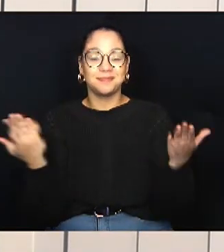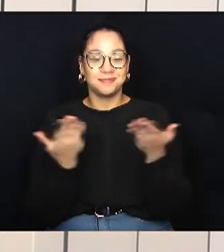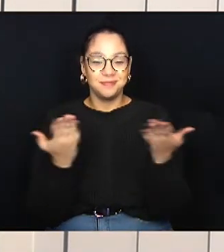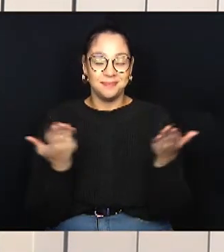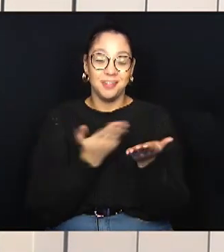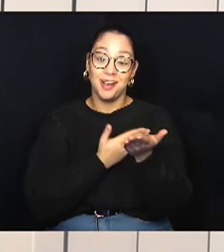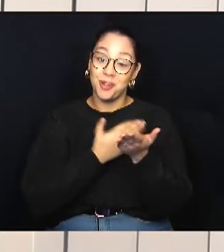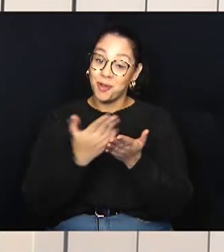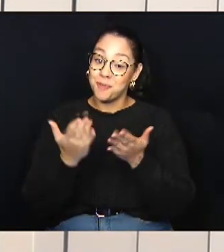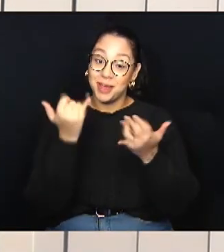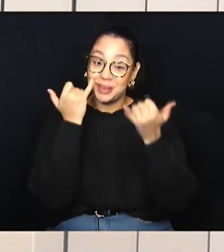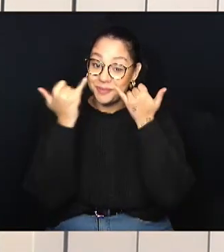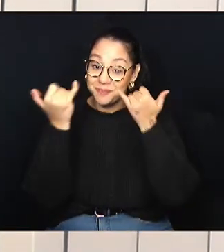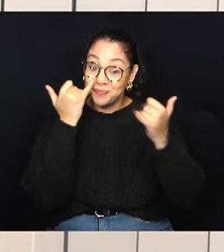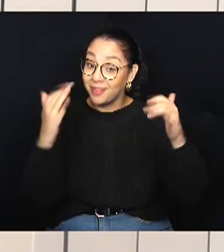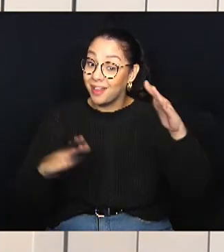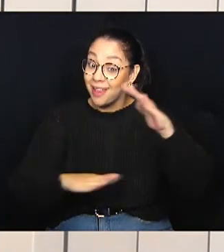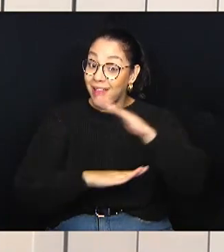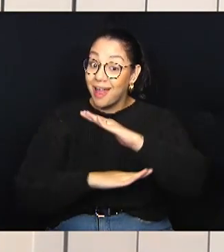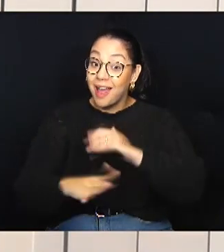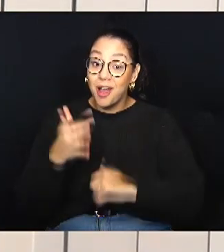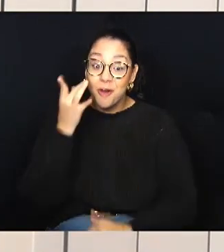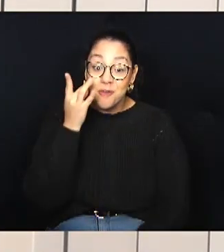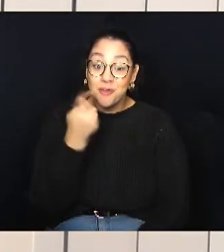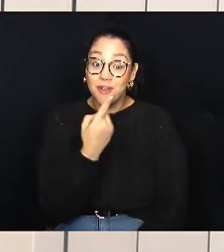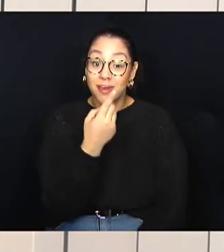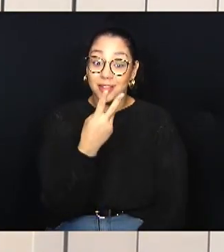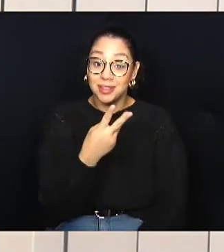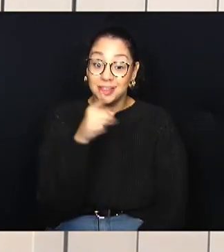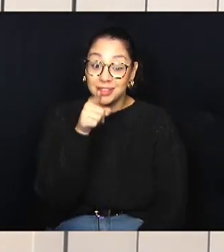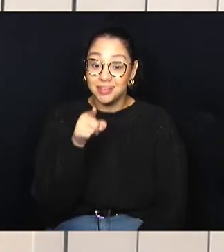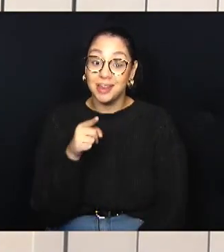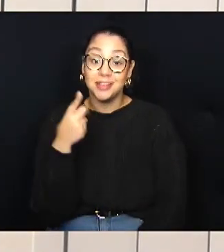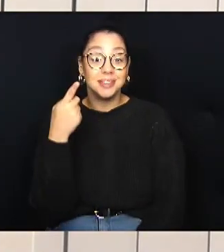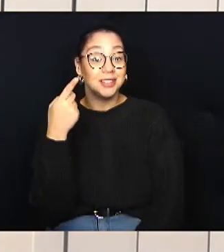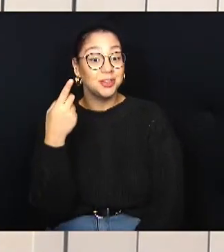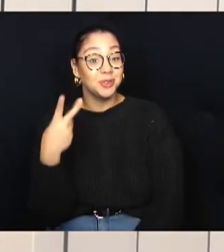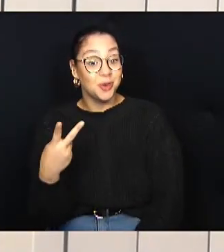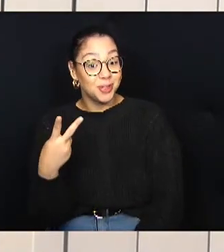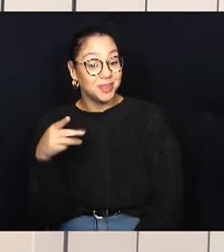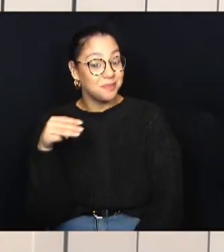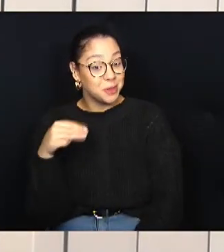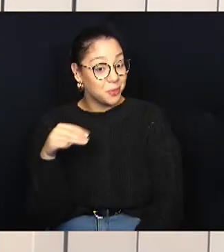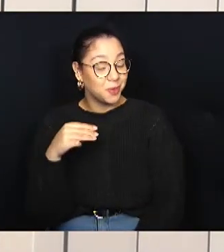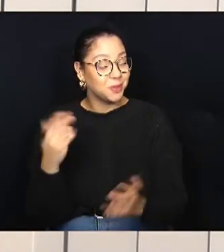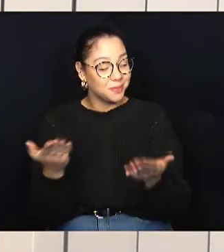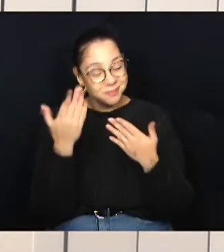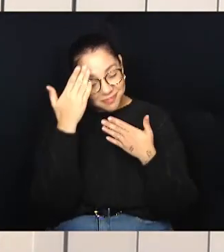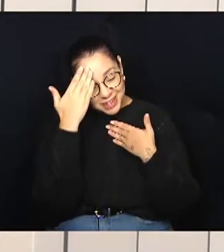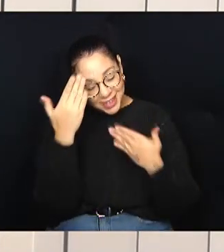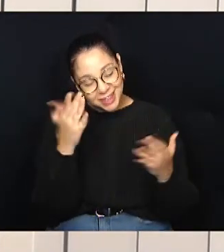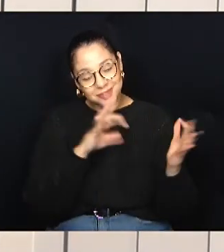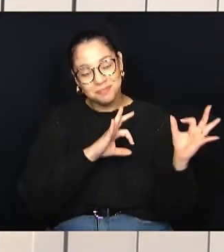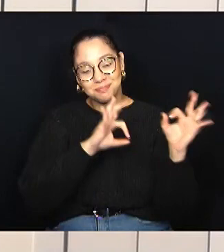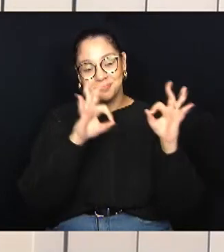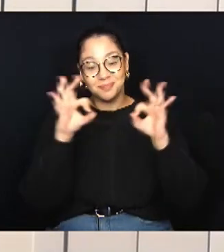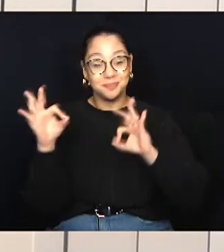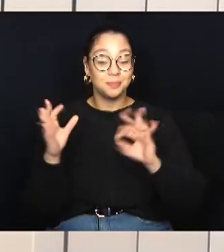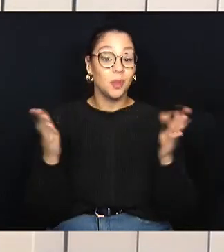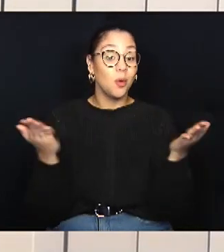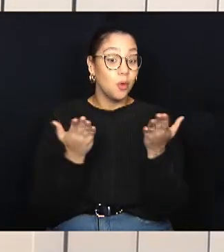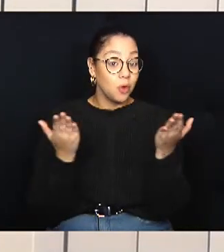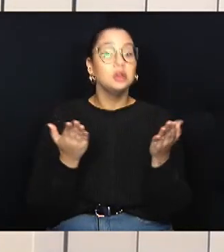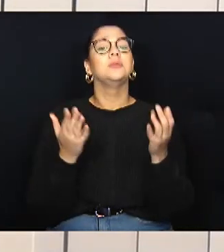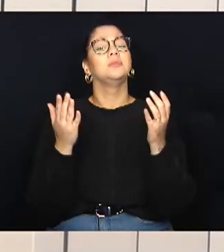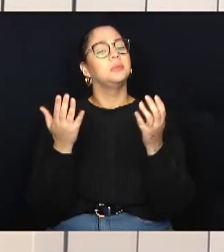Câmara Notícia ao vivo, 1h mais 12 minutos. Muito obrigado pela sua companhia, pela sua audiência.